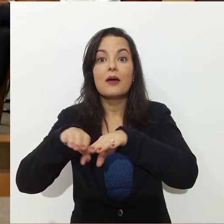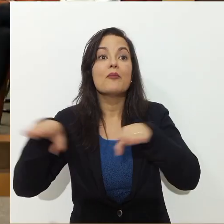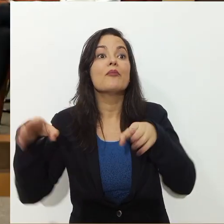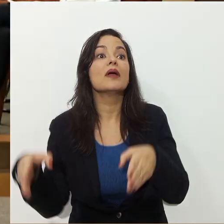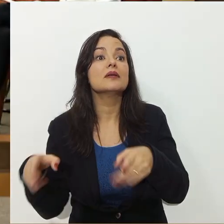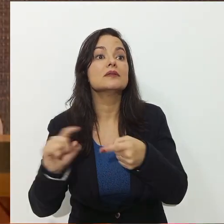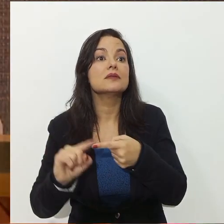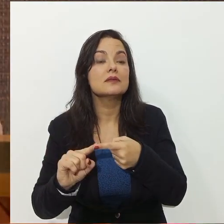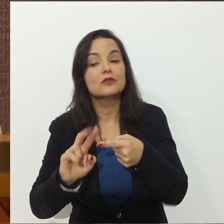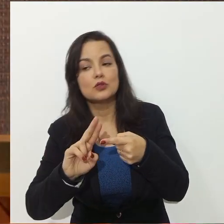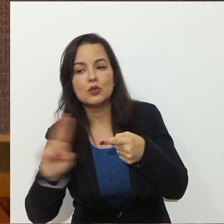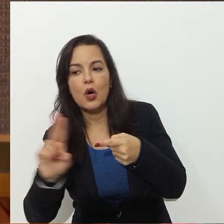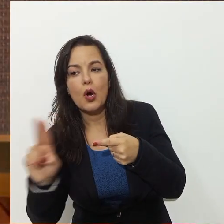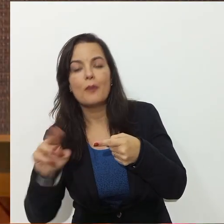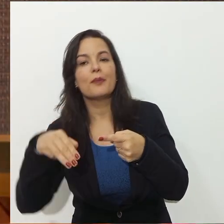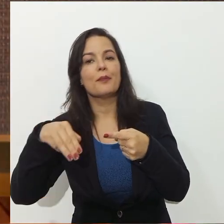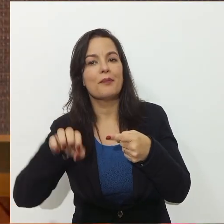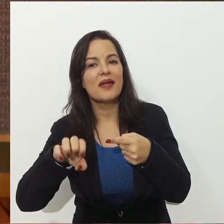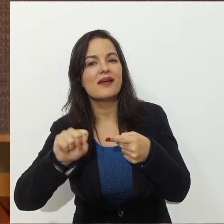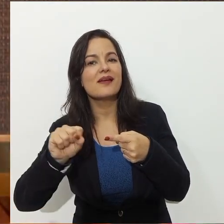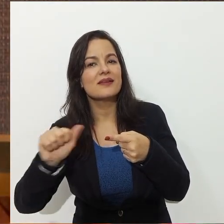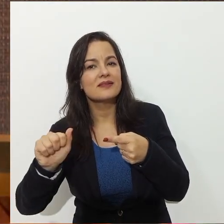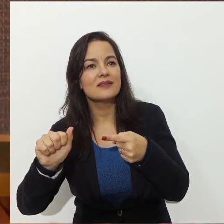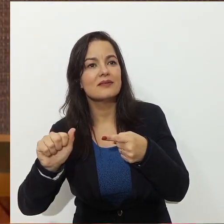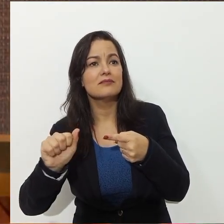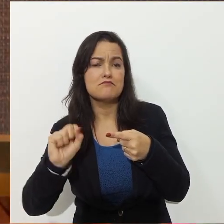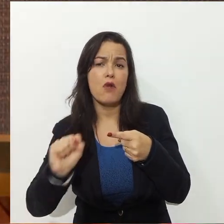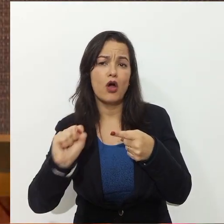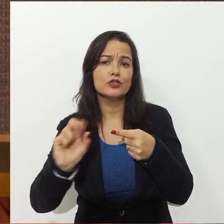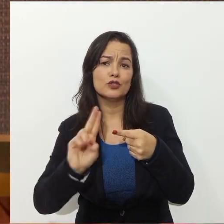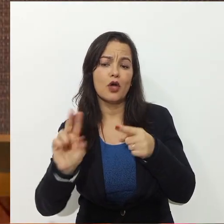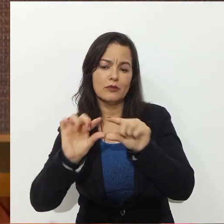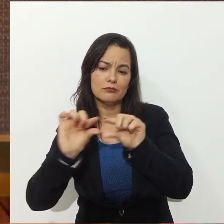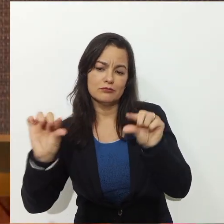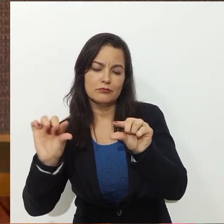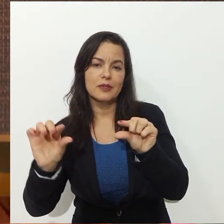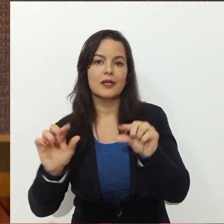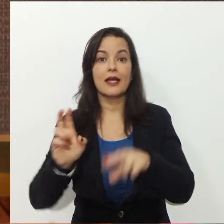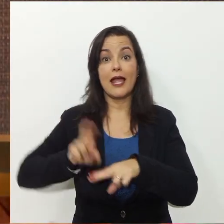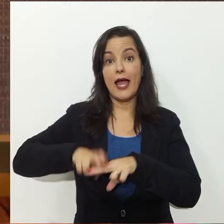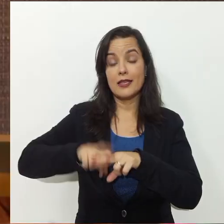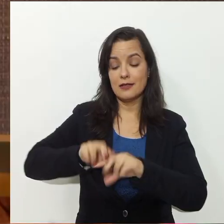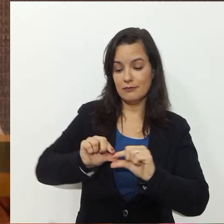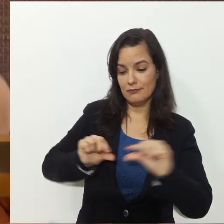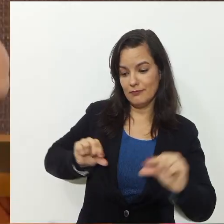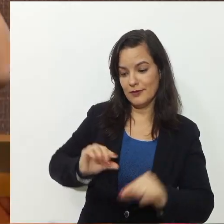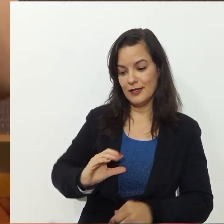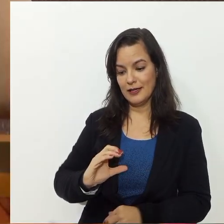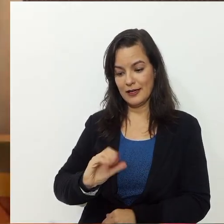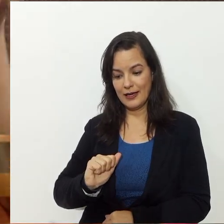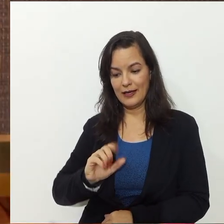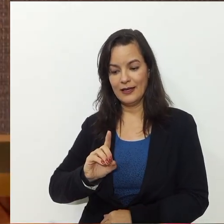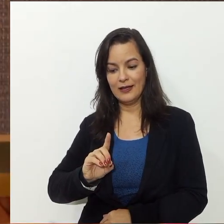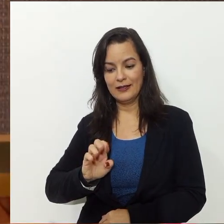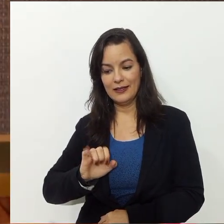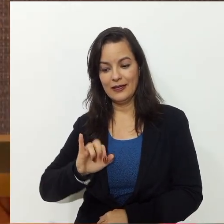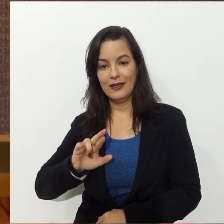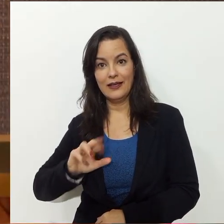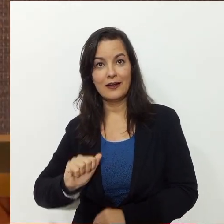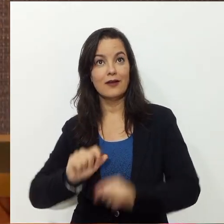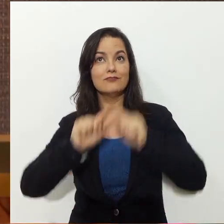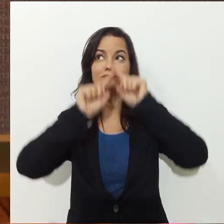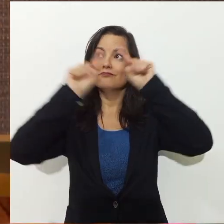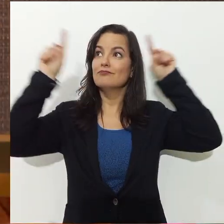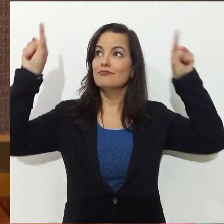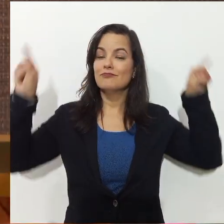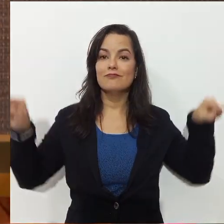lá na cadeira pode ter lá o nome escrito em letras de forma, né? Na mesa, na lousa. E a